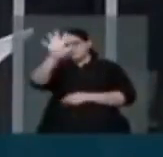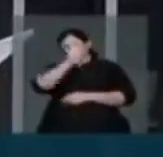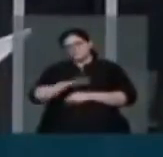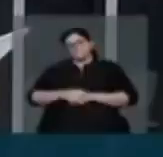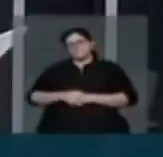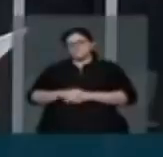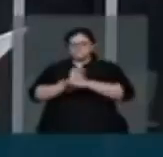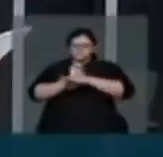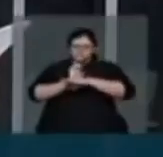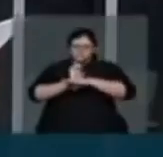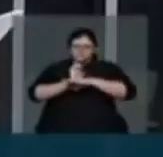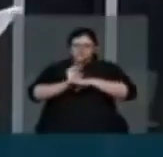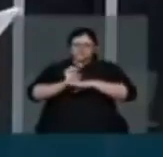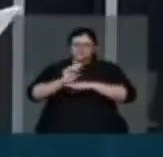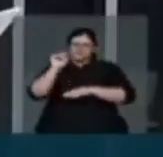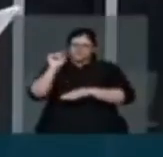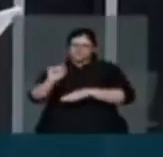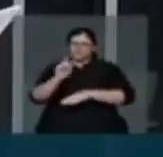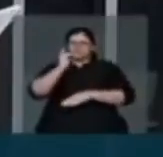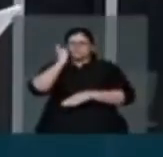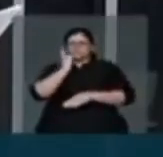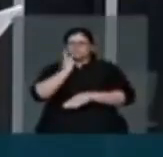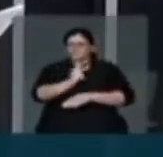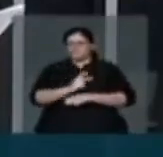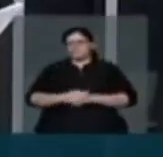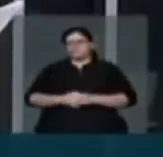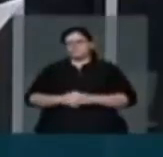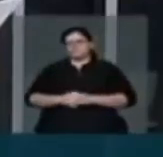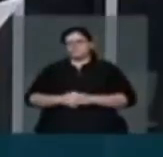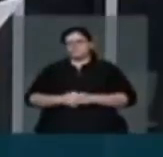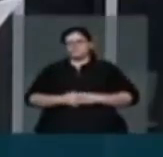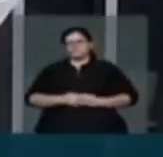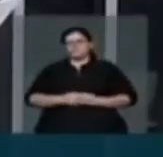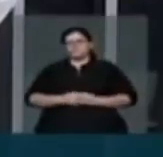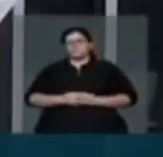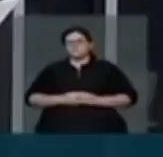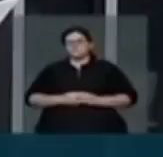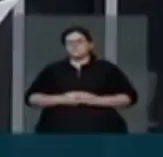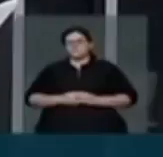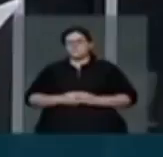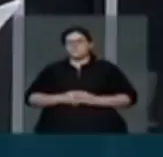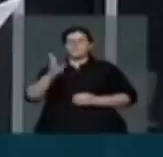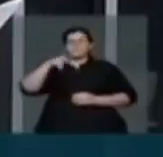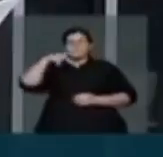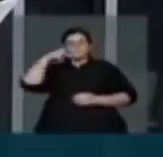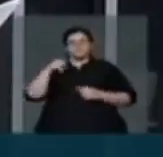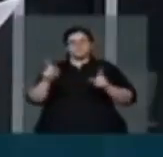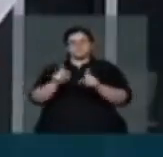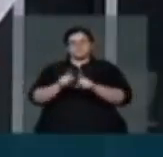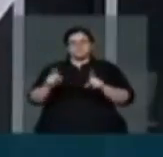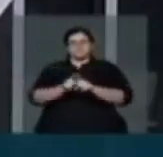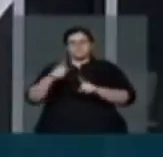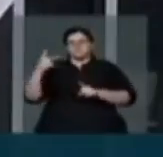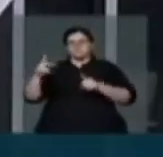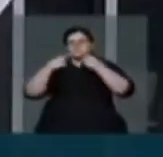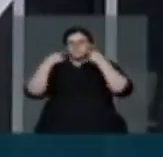Estado, esse deputado diz que se estende ao campo político a sua crítica, na qual